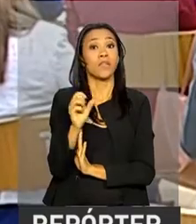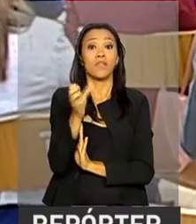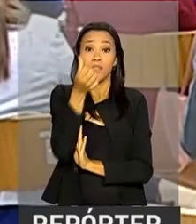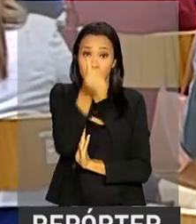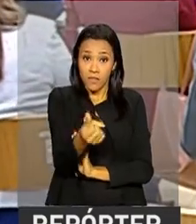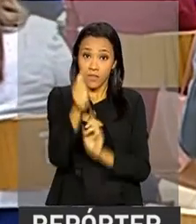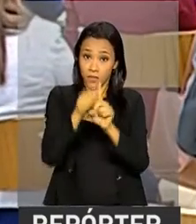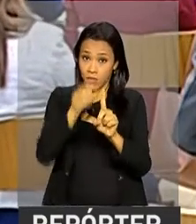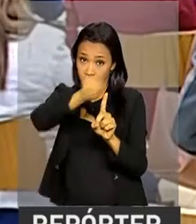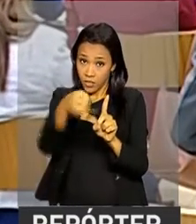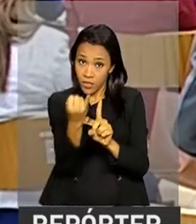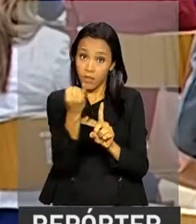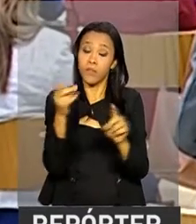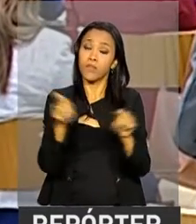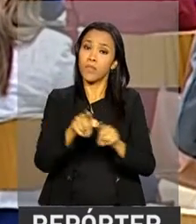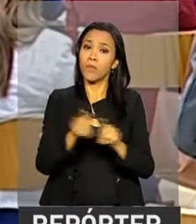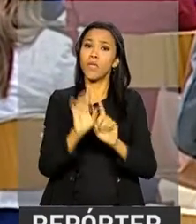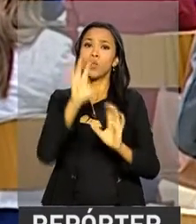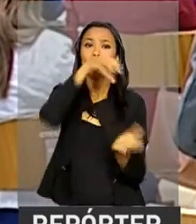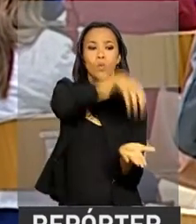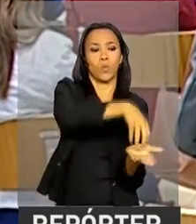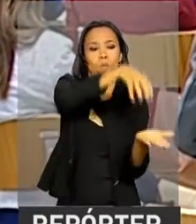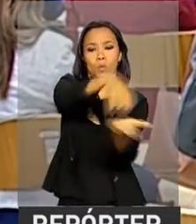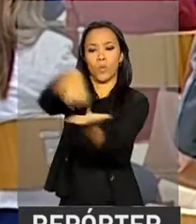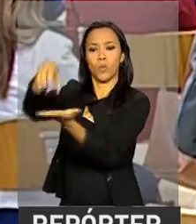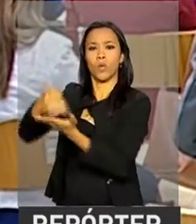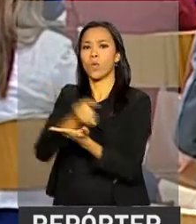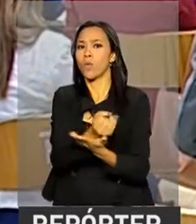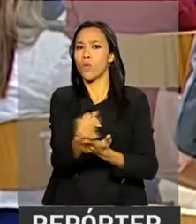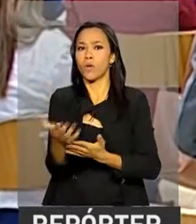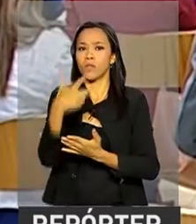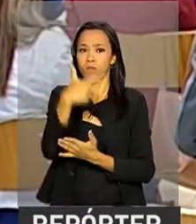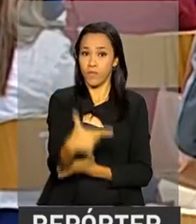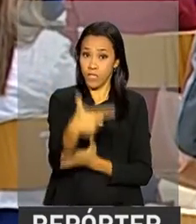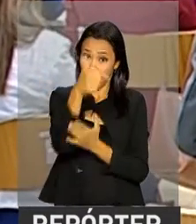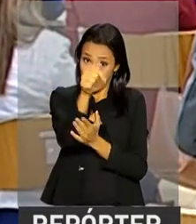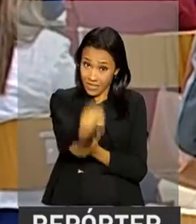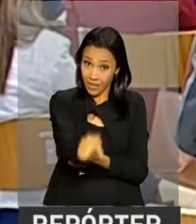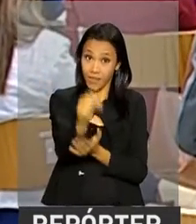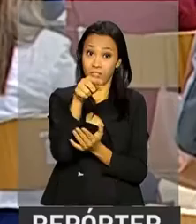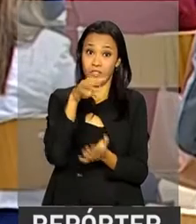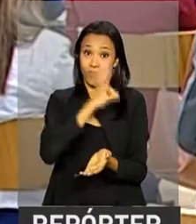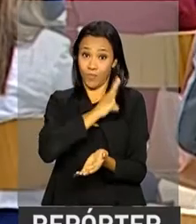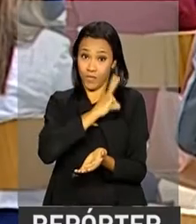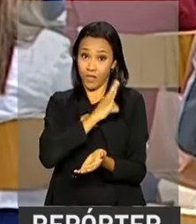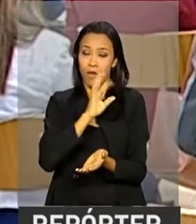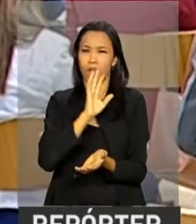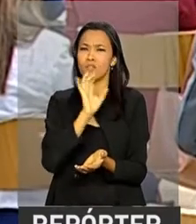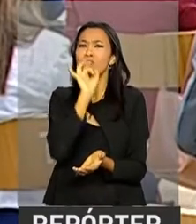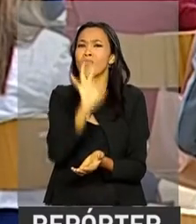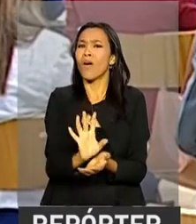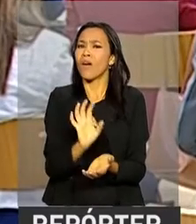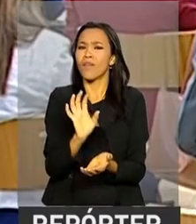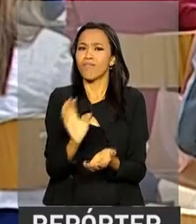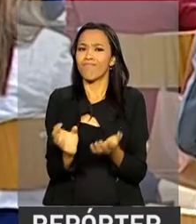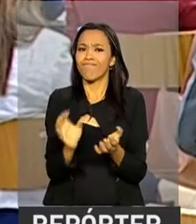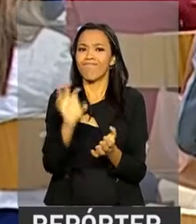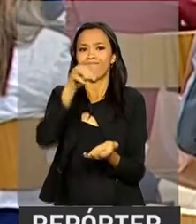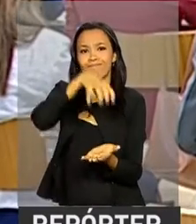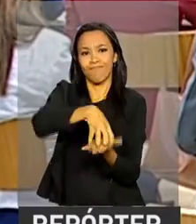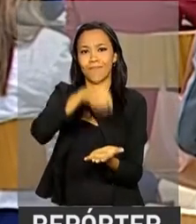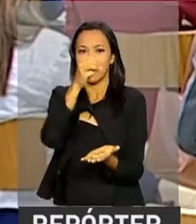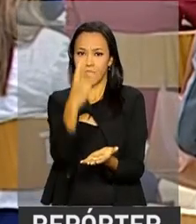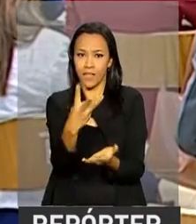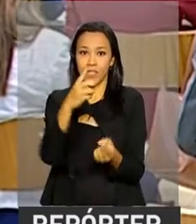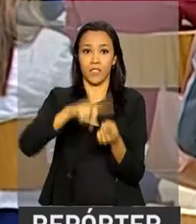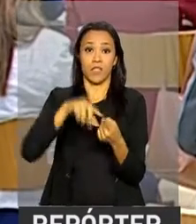núcleos de inteligência policial serão 27 núcleos mas foi informado que primeiramente serão três núcleos instalados nos estados do rio grande